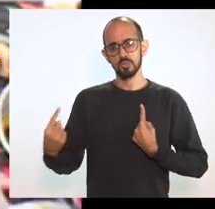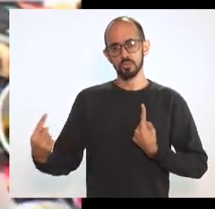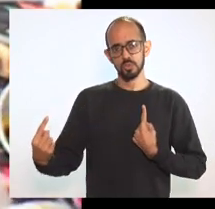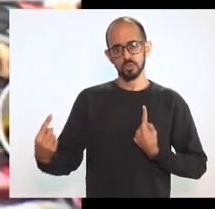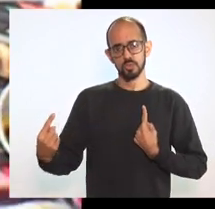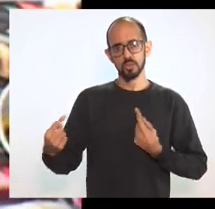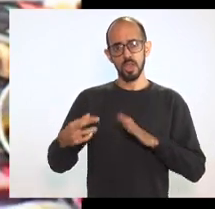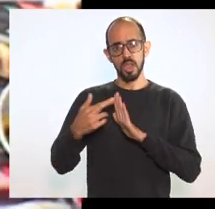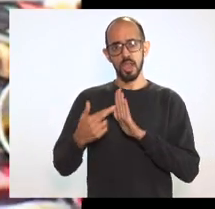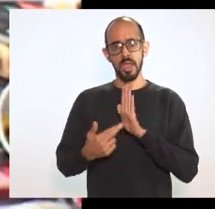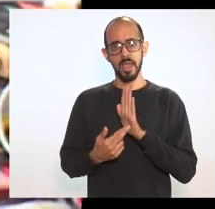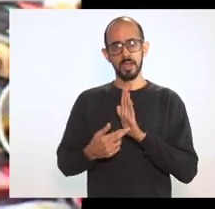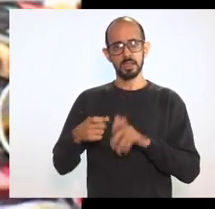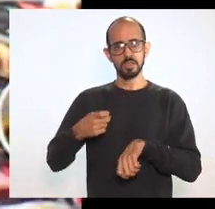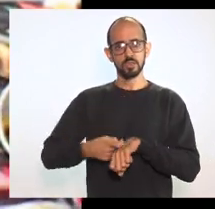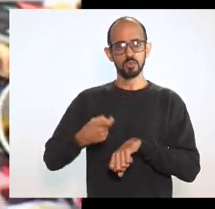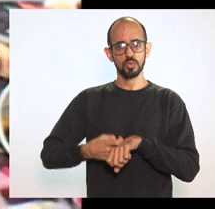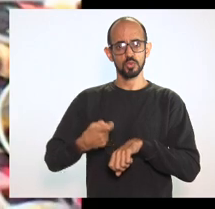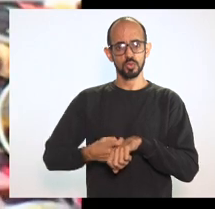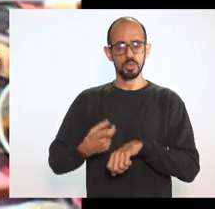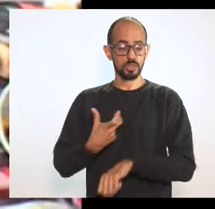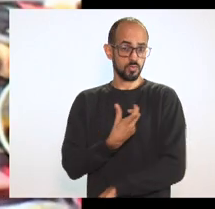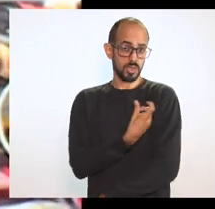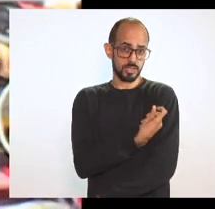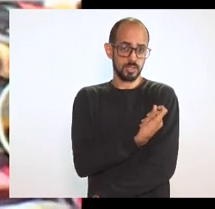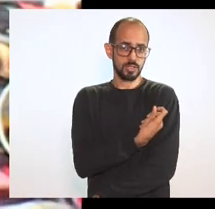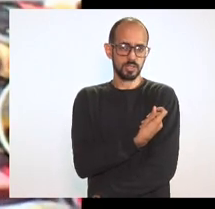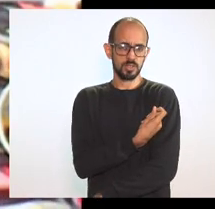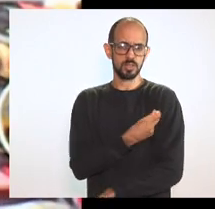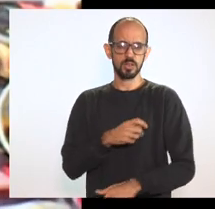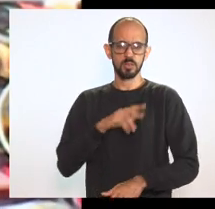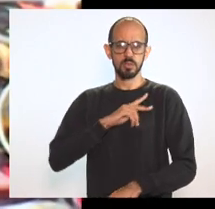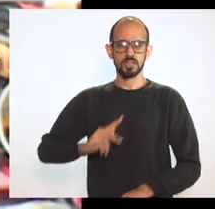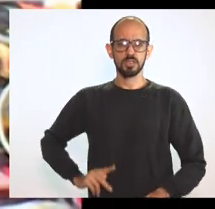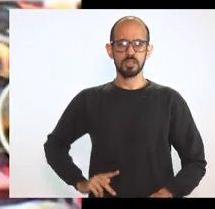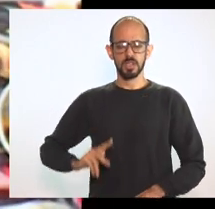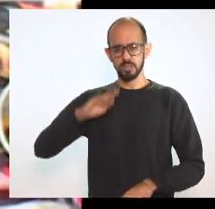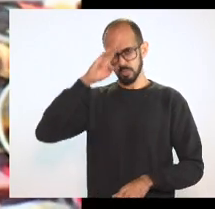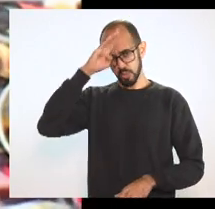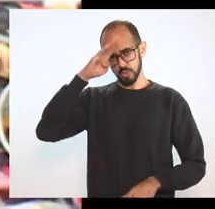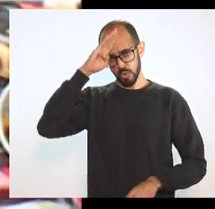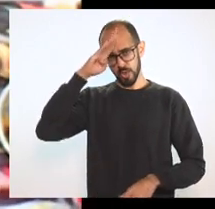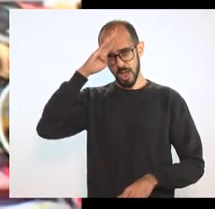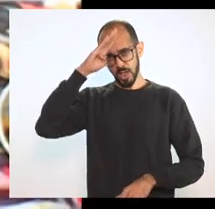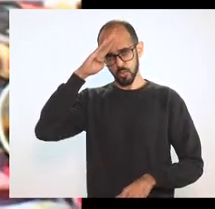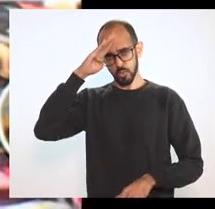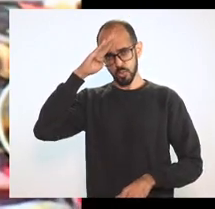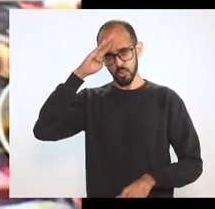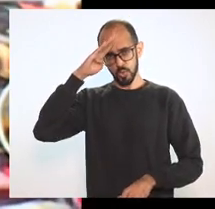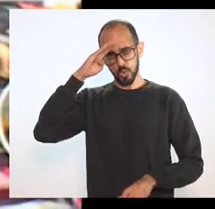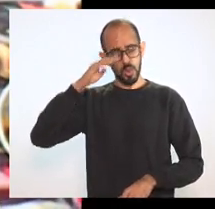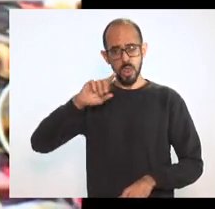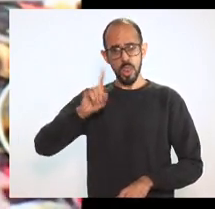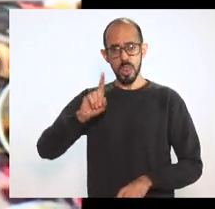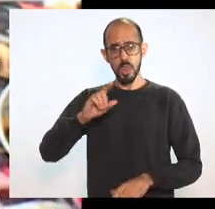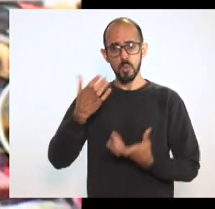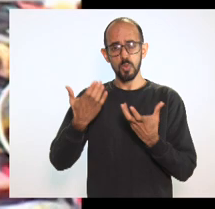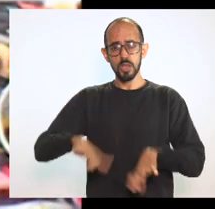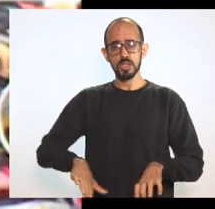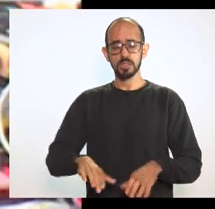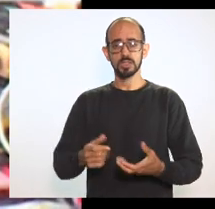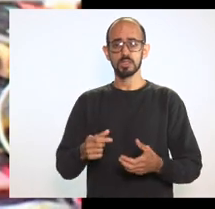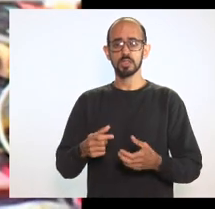protocolos rígidos e vacina. O presidente da República se negou a acusar um contrato com a Pfizer no ano passado, o